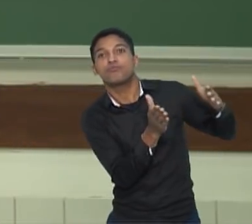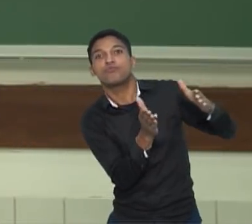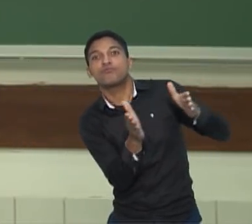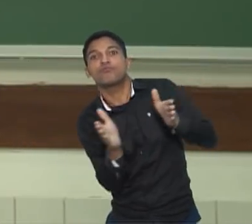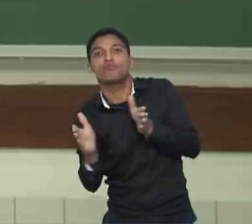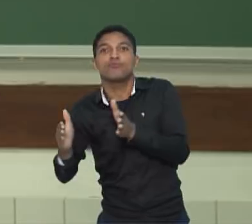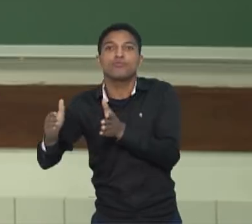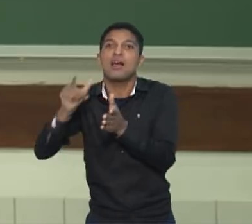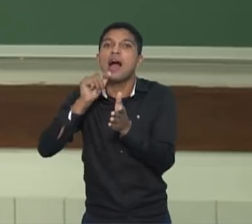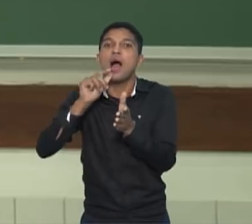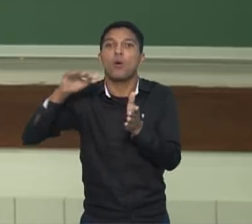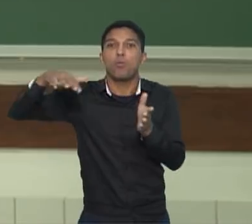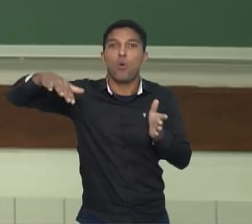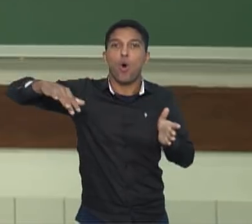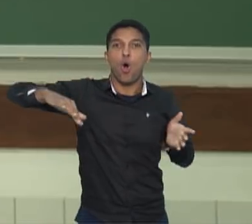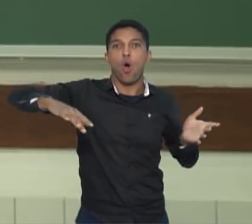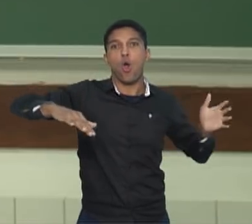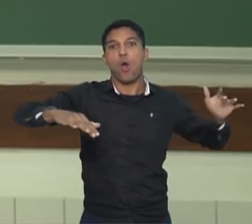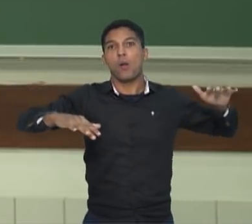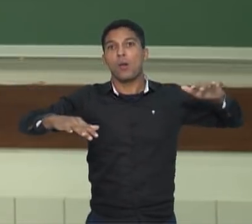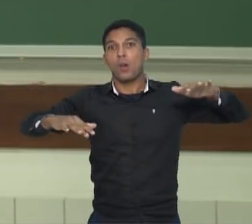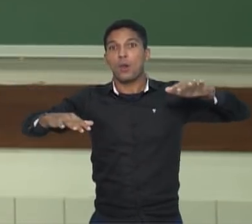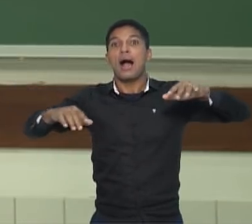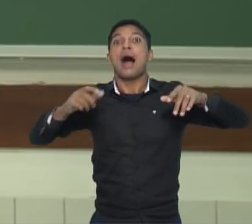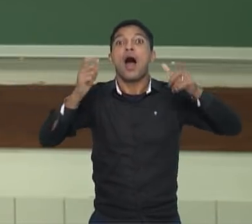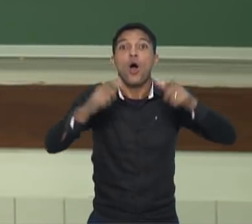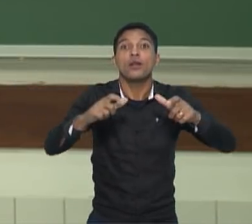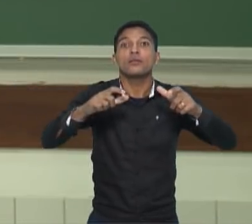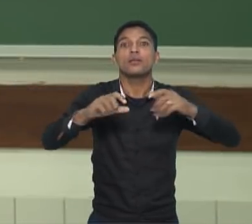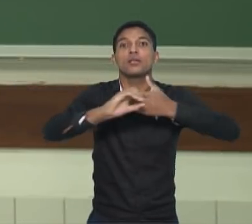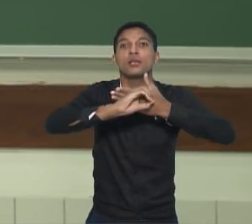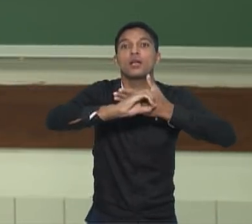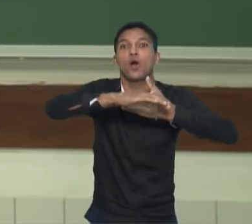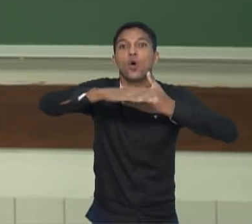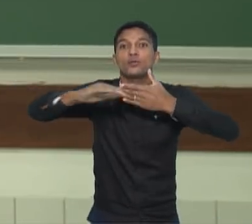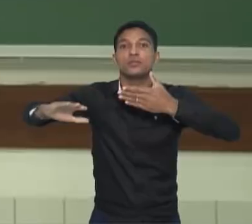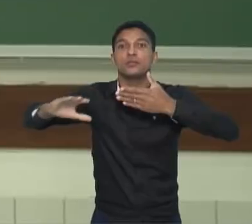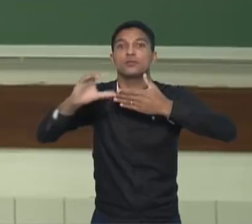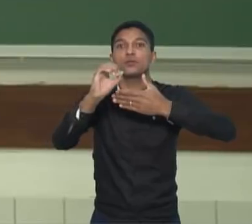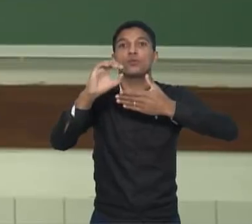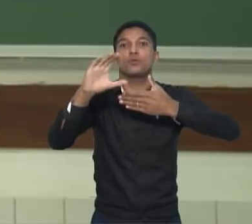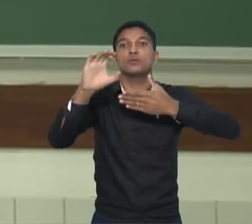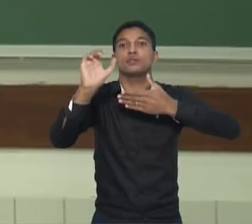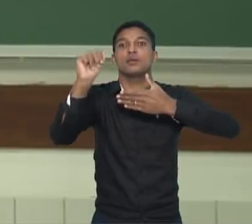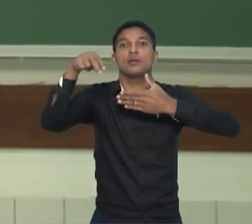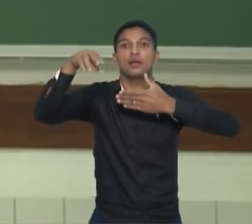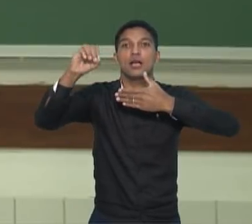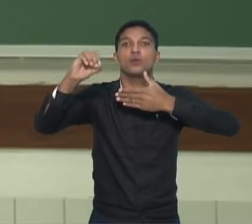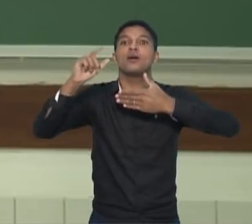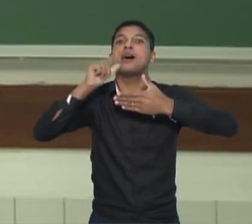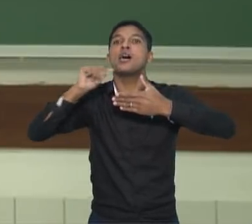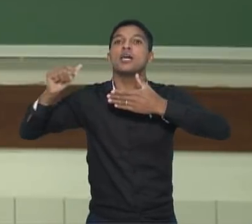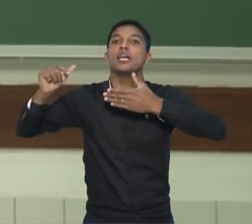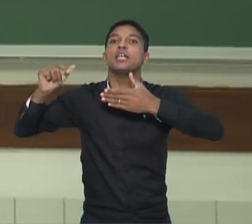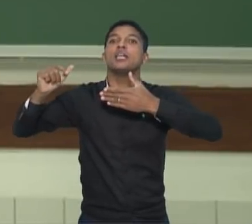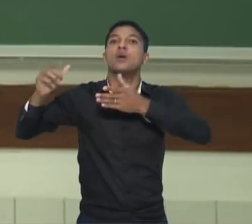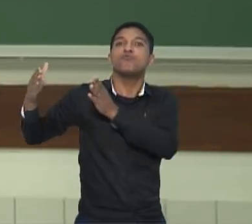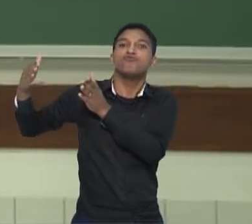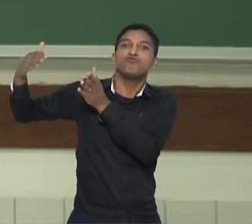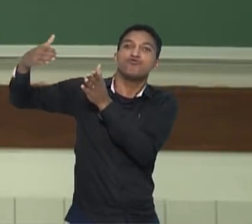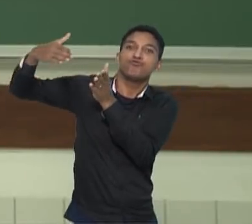Então, que nós chamamos de foz. Então, o rio, ele tem todo um curso, ele tem o seu